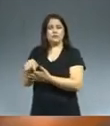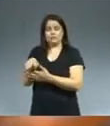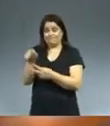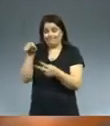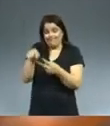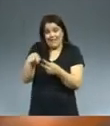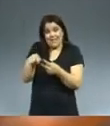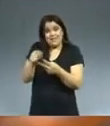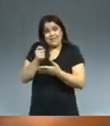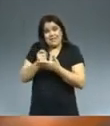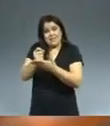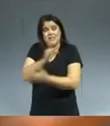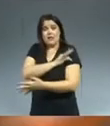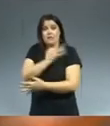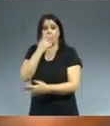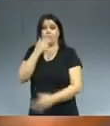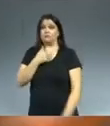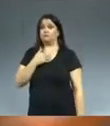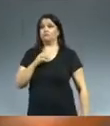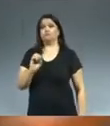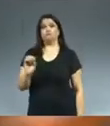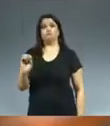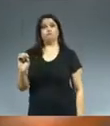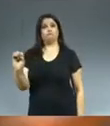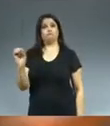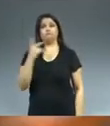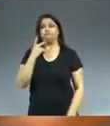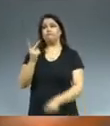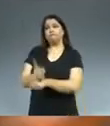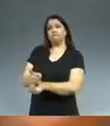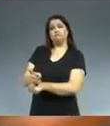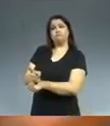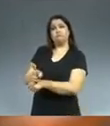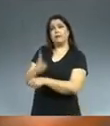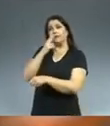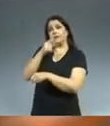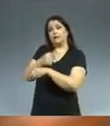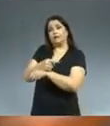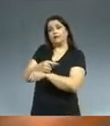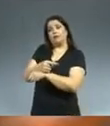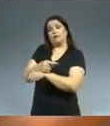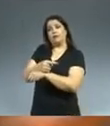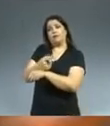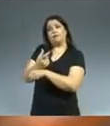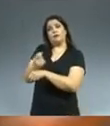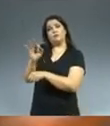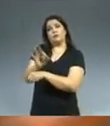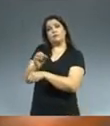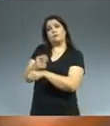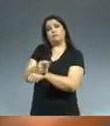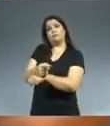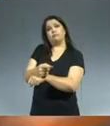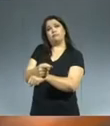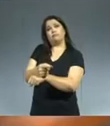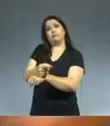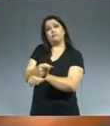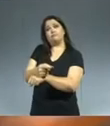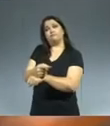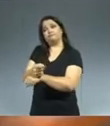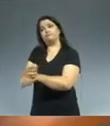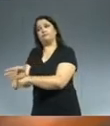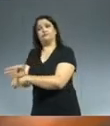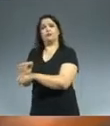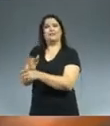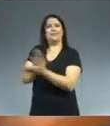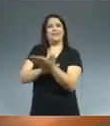ponteiro da assistência técnica não se mexeu aí ele ele é um ponteiro que ele parou nos Vinte por cento na quando a gente